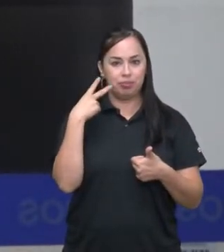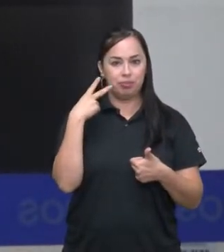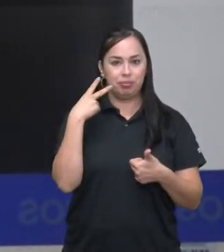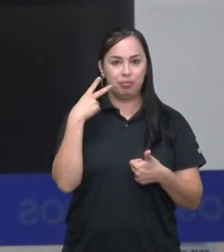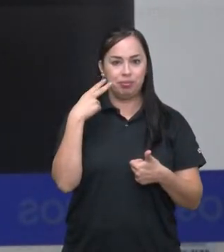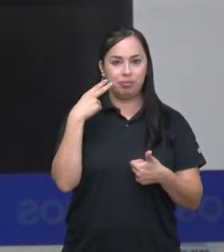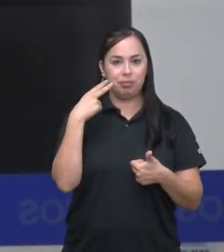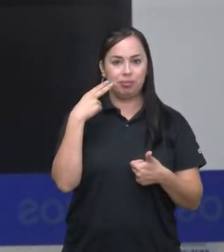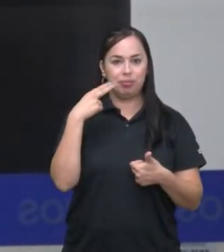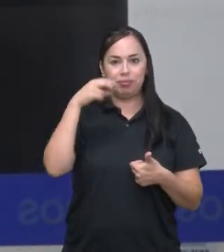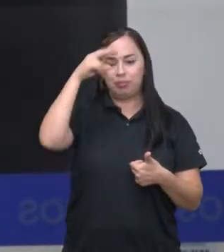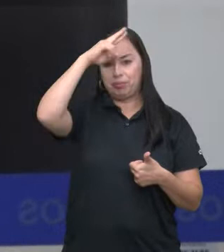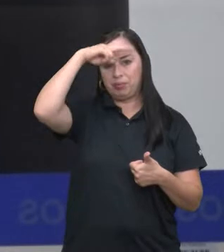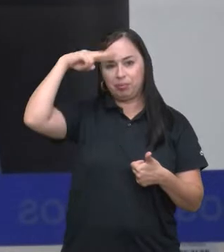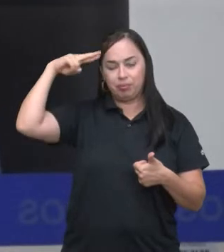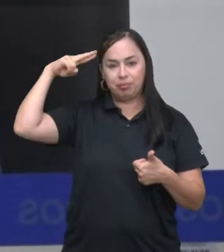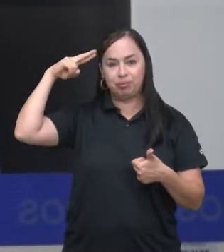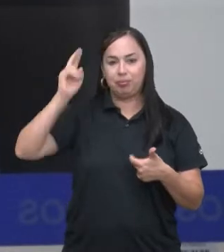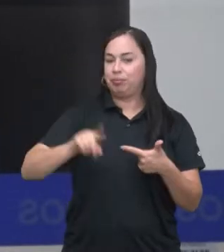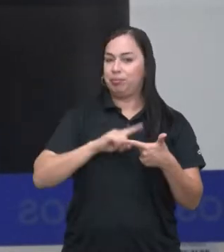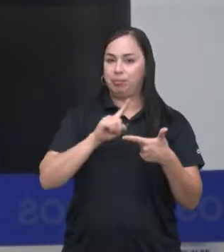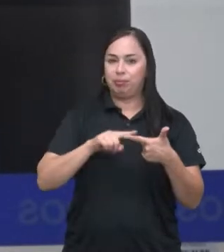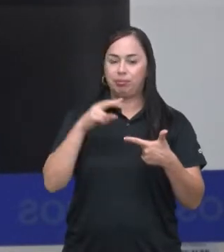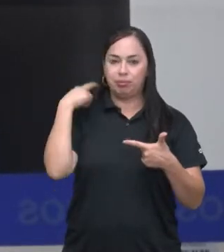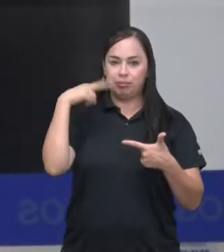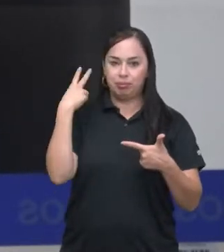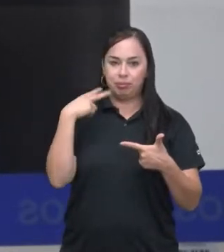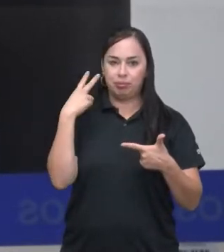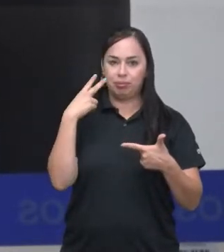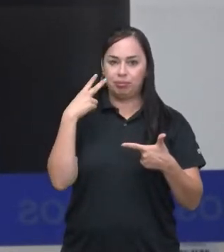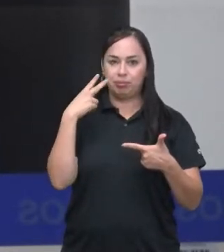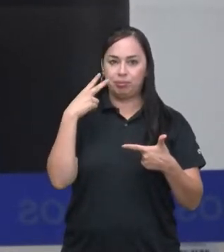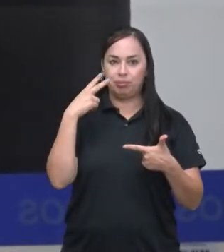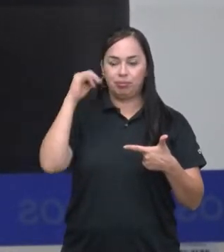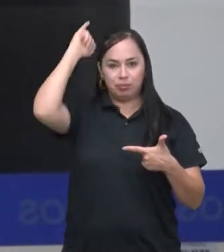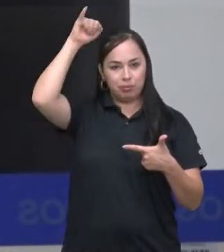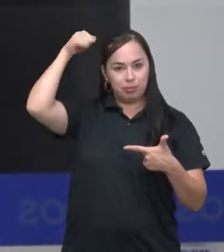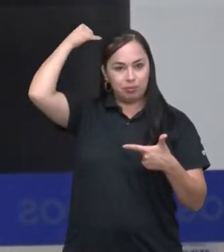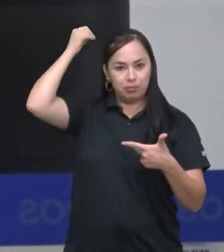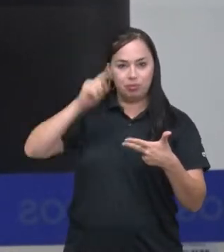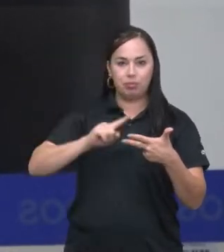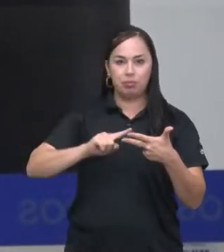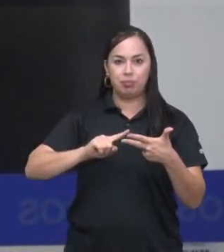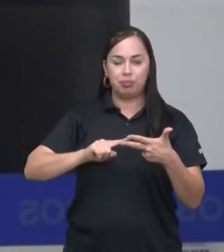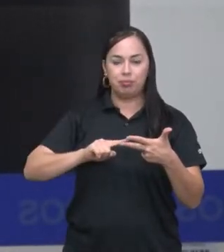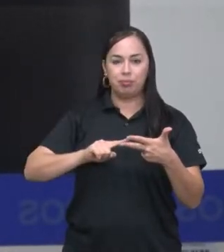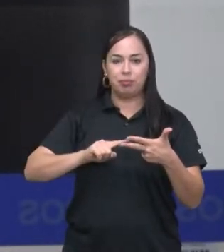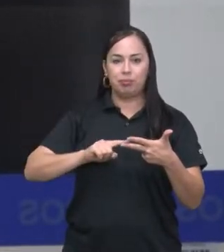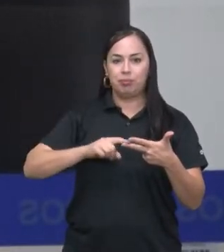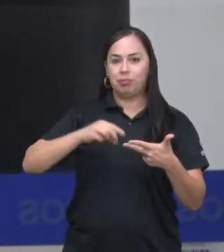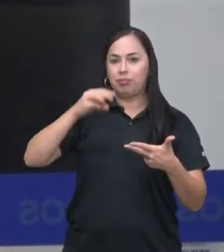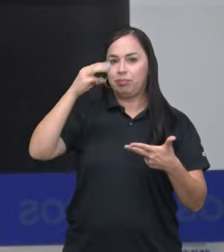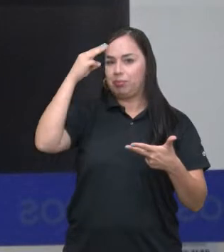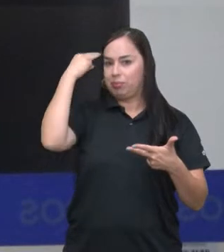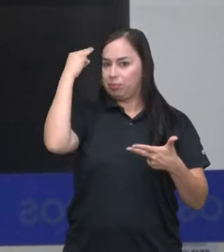vereador Roberto Chagas, vereador Dr. José Cláudio, vereador Marcelo